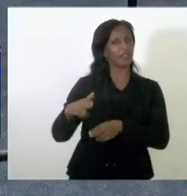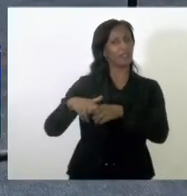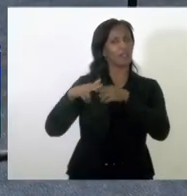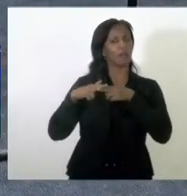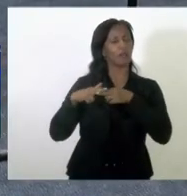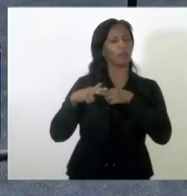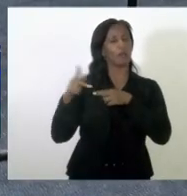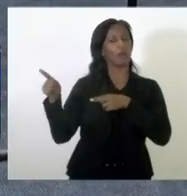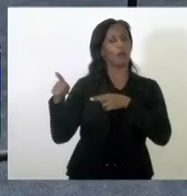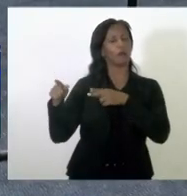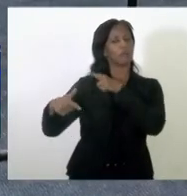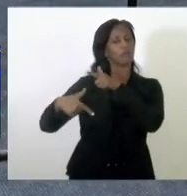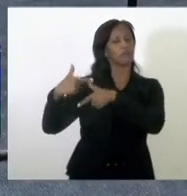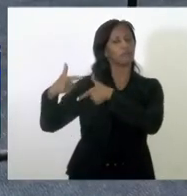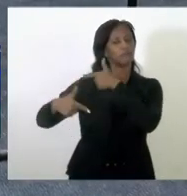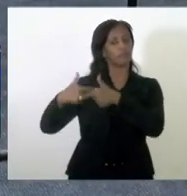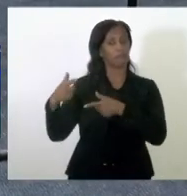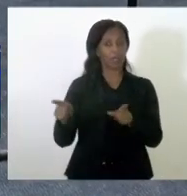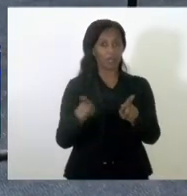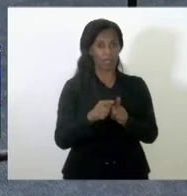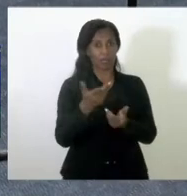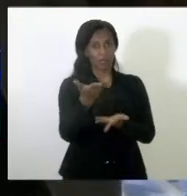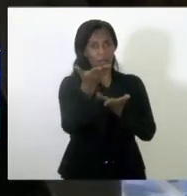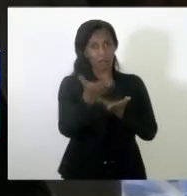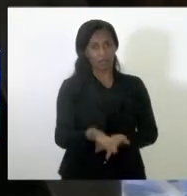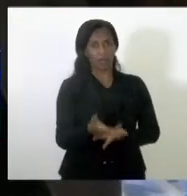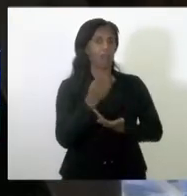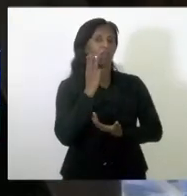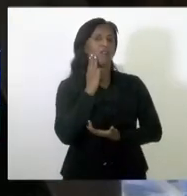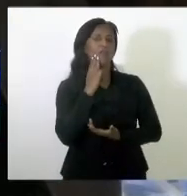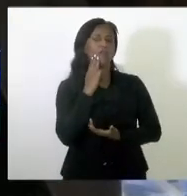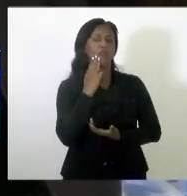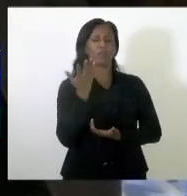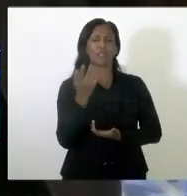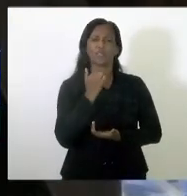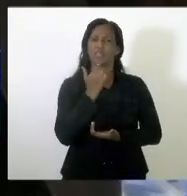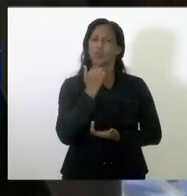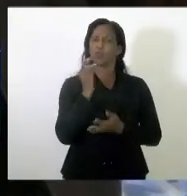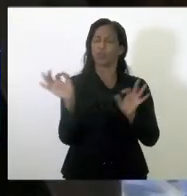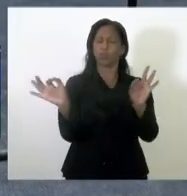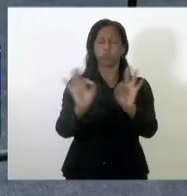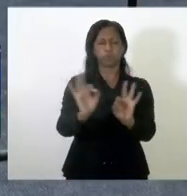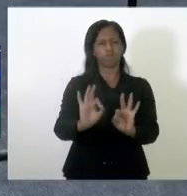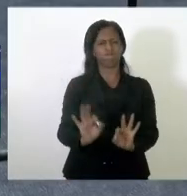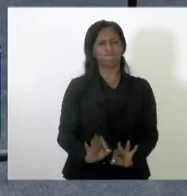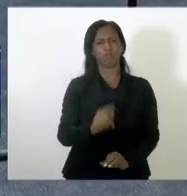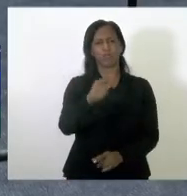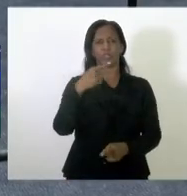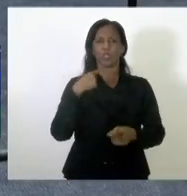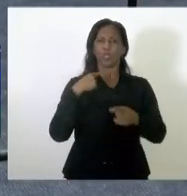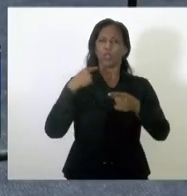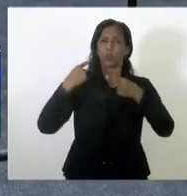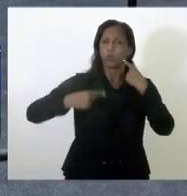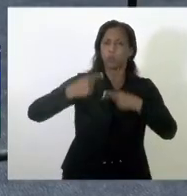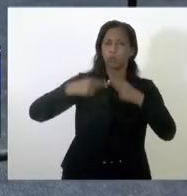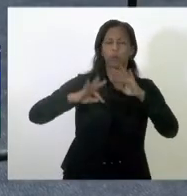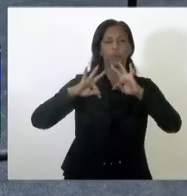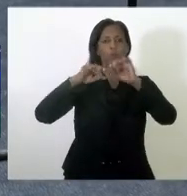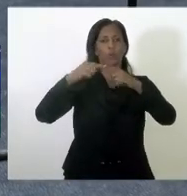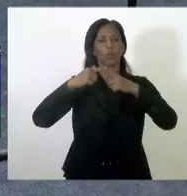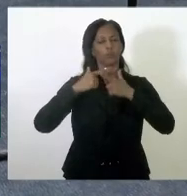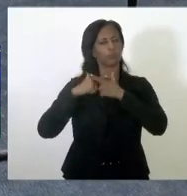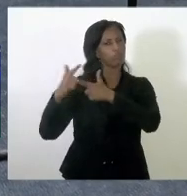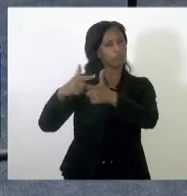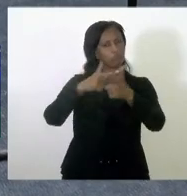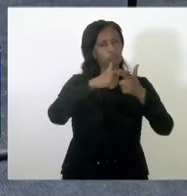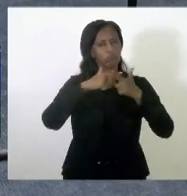anteriores. E, da mesma forma, eu faço com Vossa Excelência, que, sem dúvida nenhuma, é um dos deputados que efetivamente discutem todos os problemas que